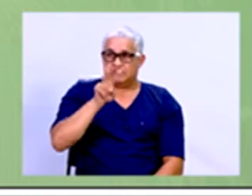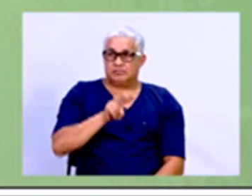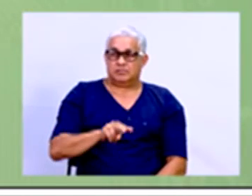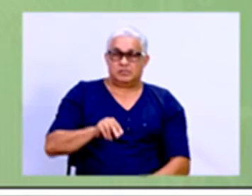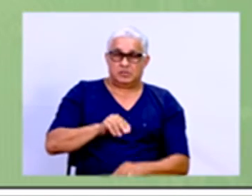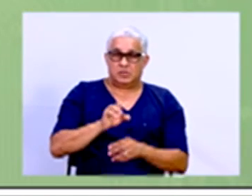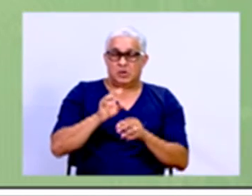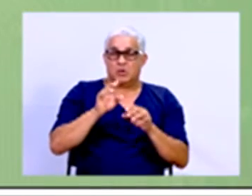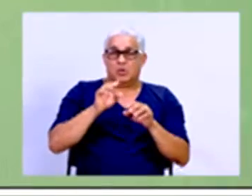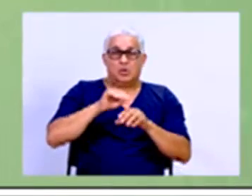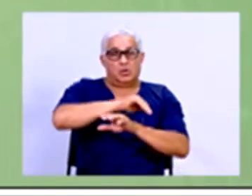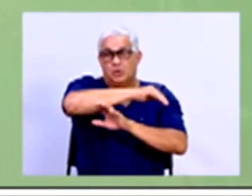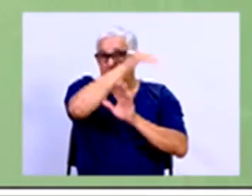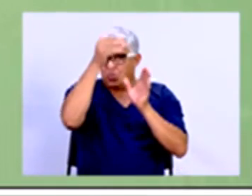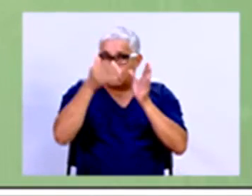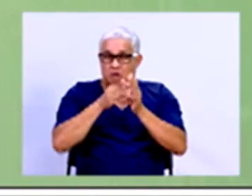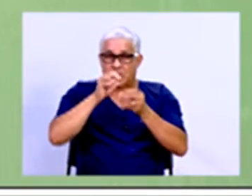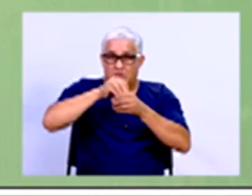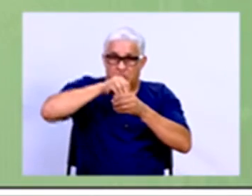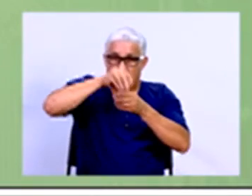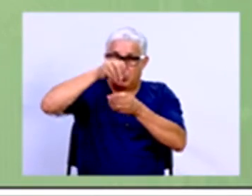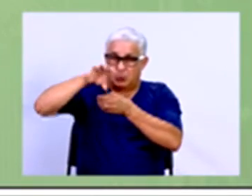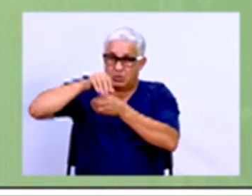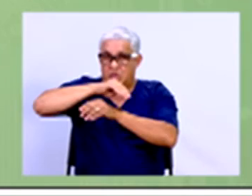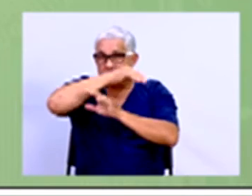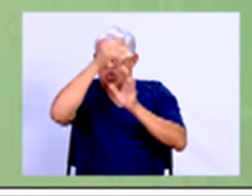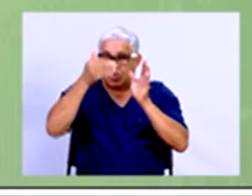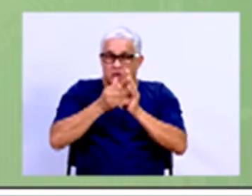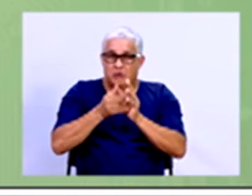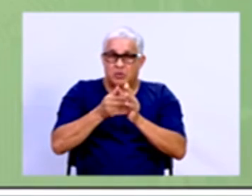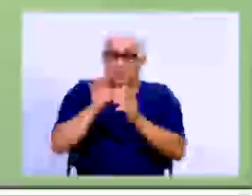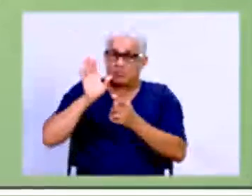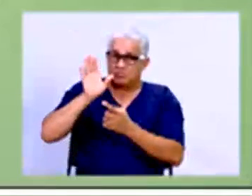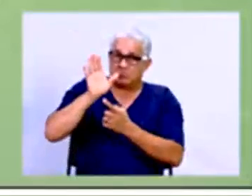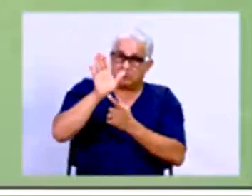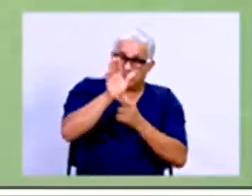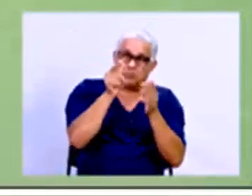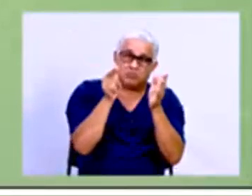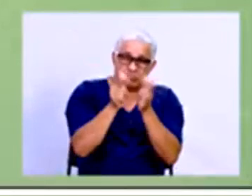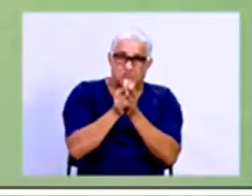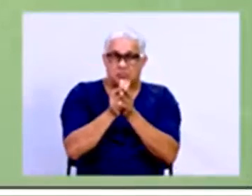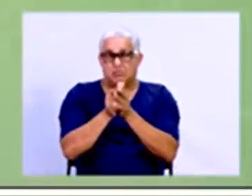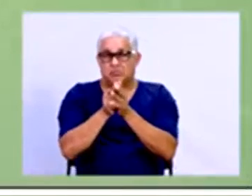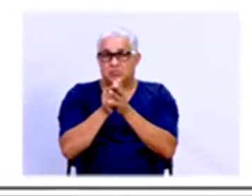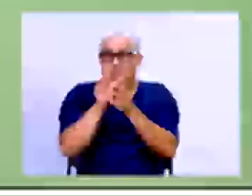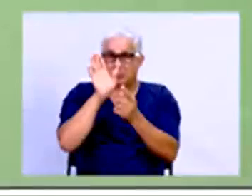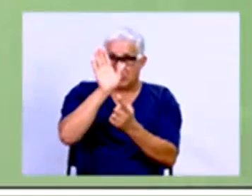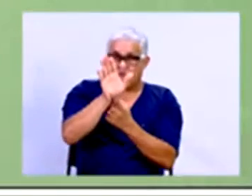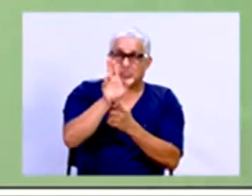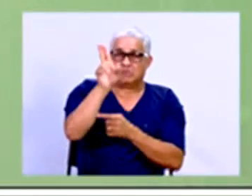conteúdo, certo? Para a nossa página e mostra lá tudinho para o nosso usuário.